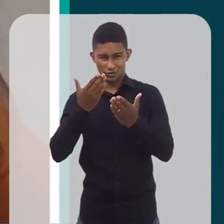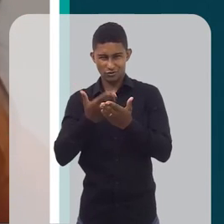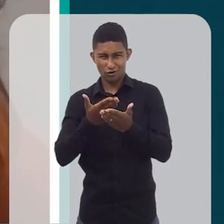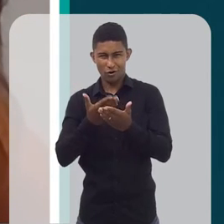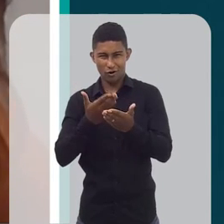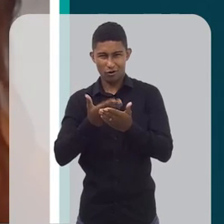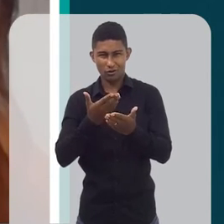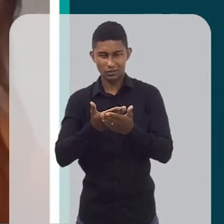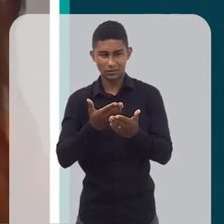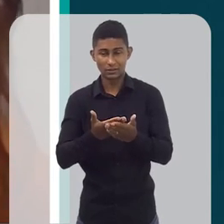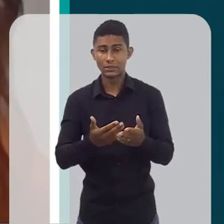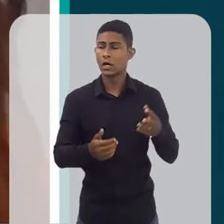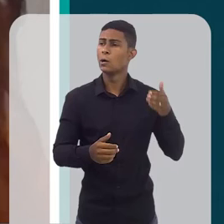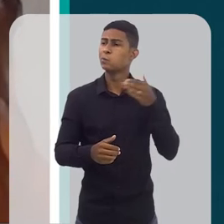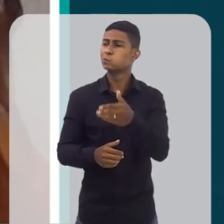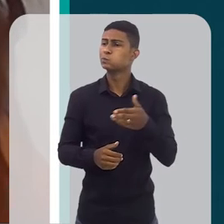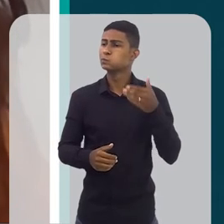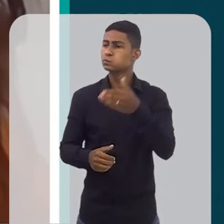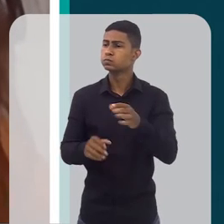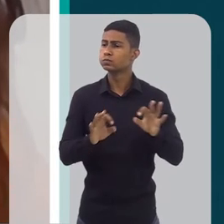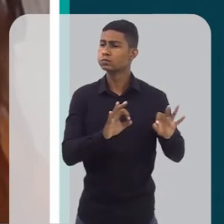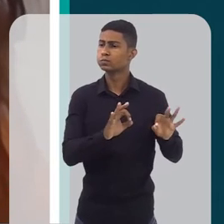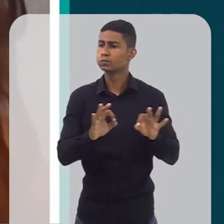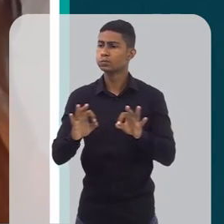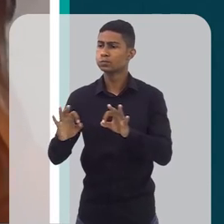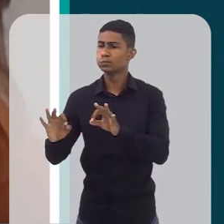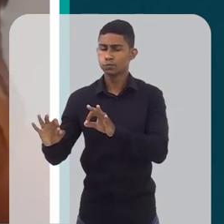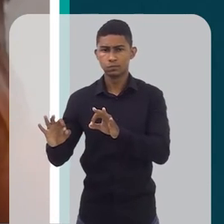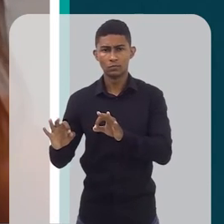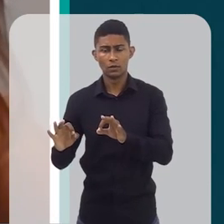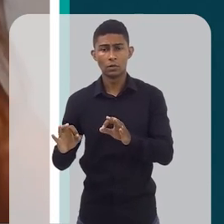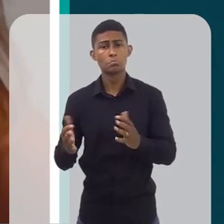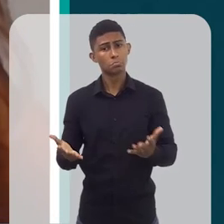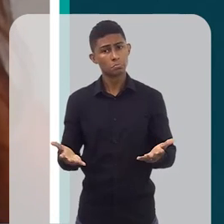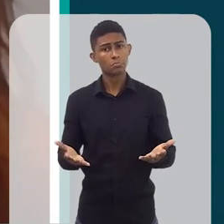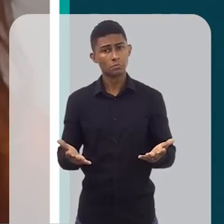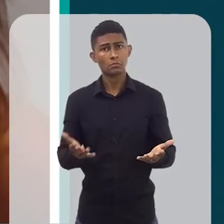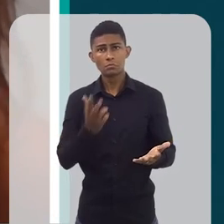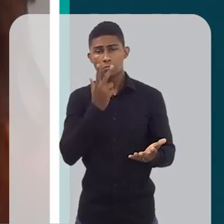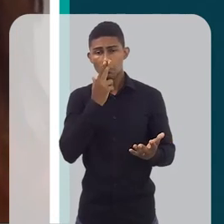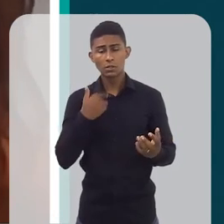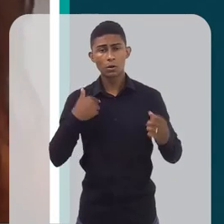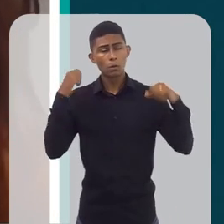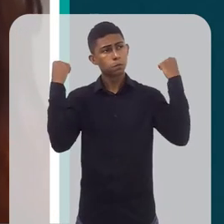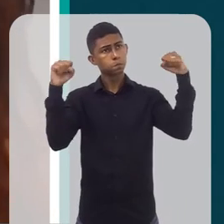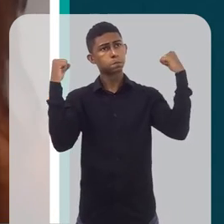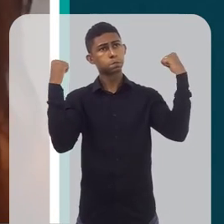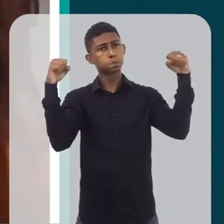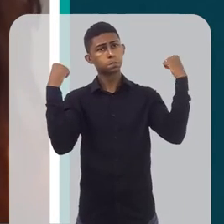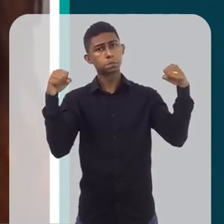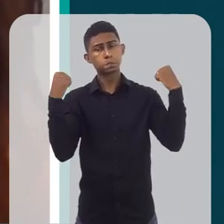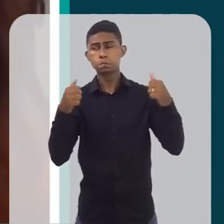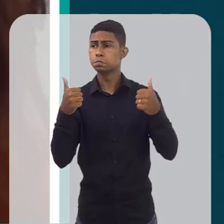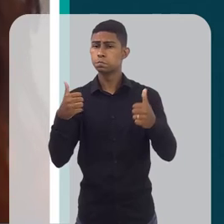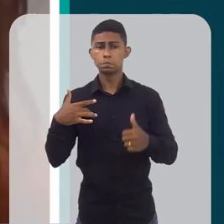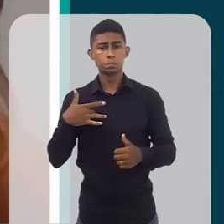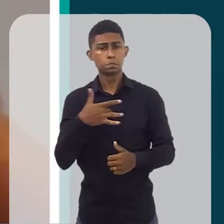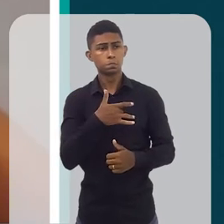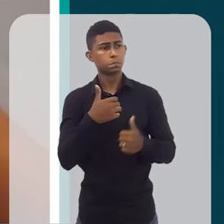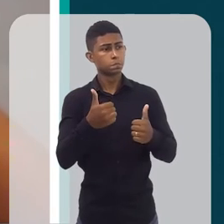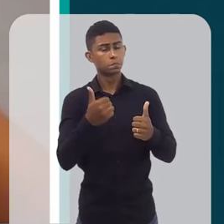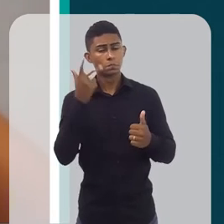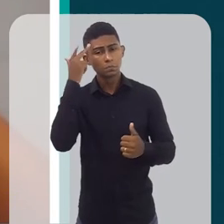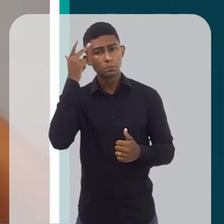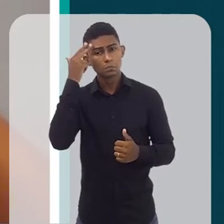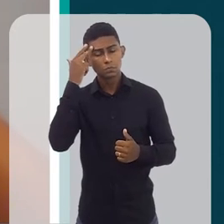indo para a escola, você tendo a sua vida, a rotina normal, você tem os seus exercícios normais de sair de casa.